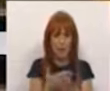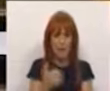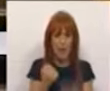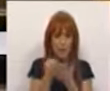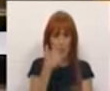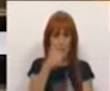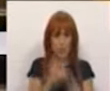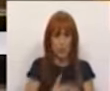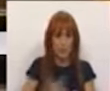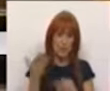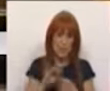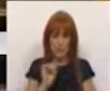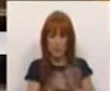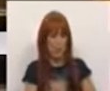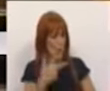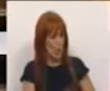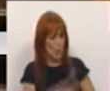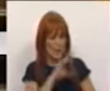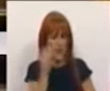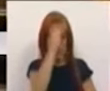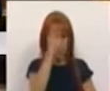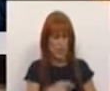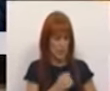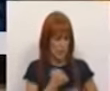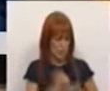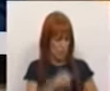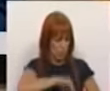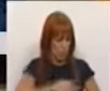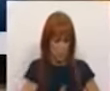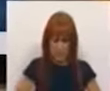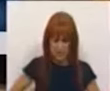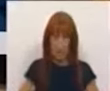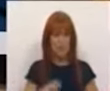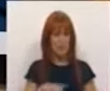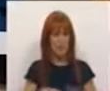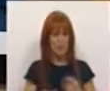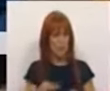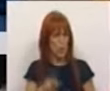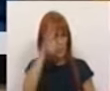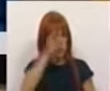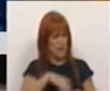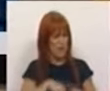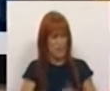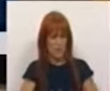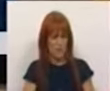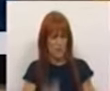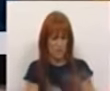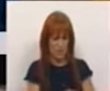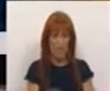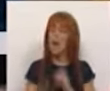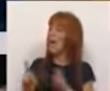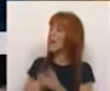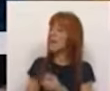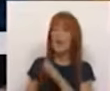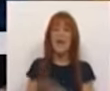por exemplo, revertendo o corte de 10% do subsídio de desemprego feito pelo anterior governo. Exatamente. É